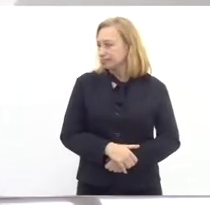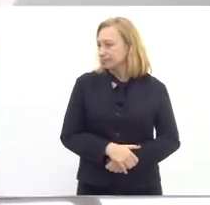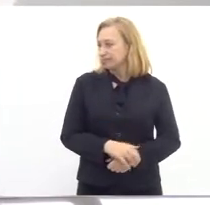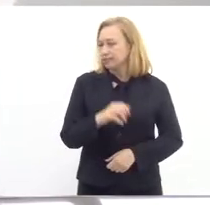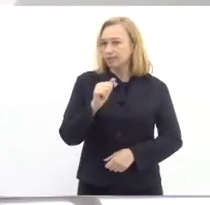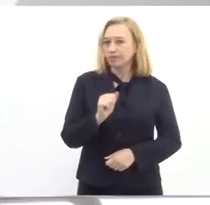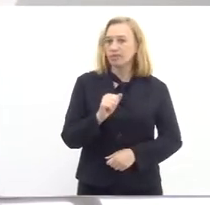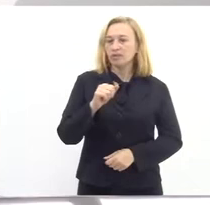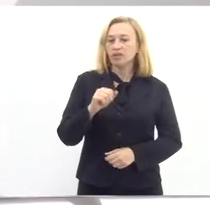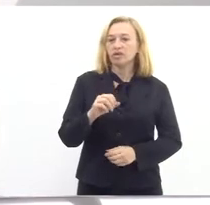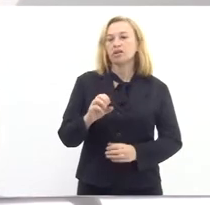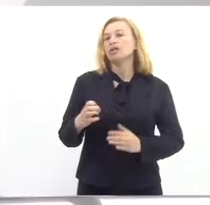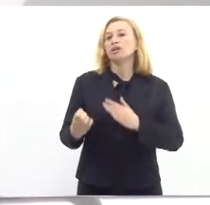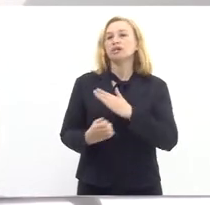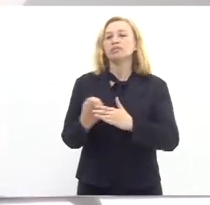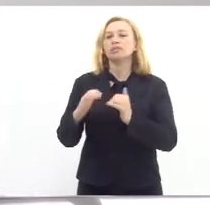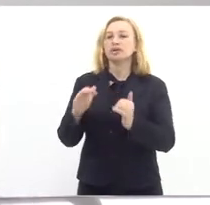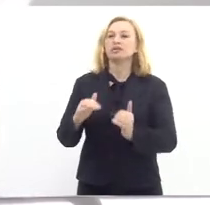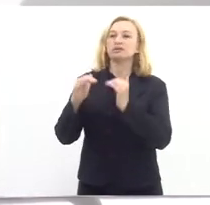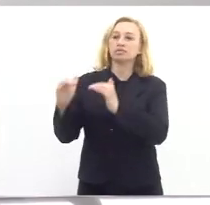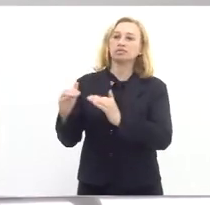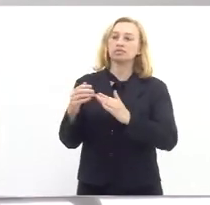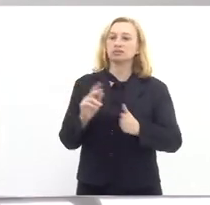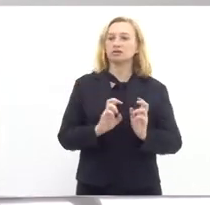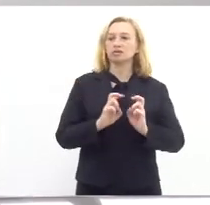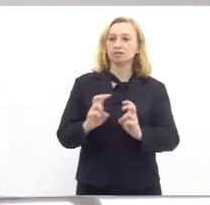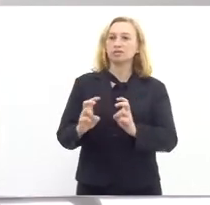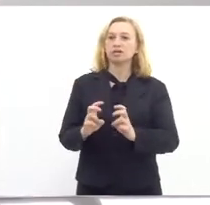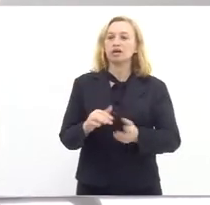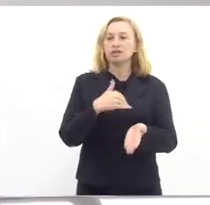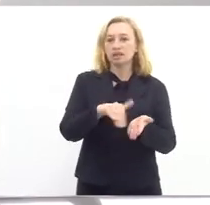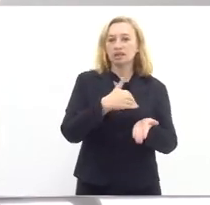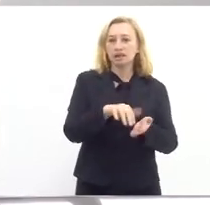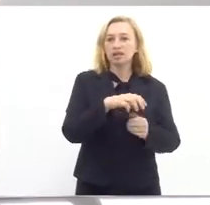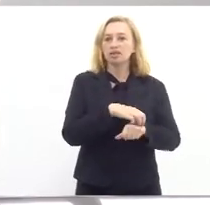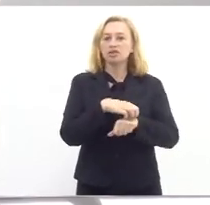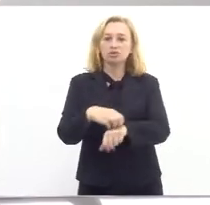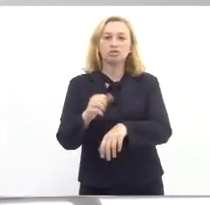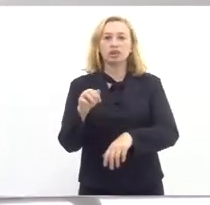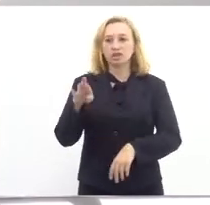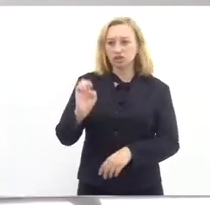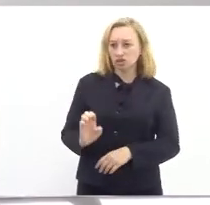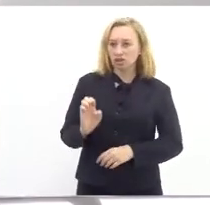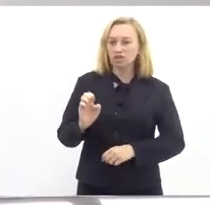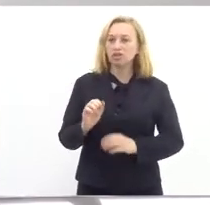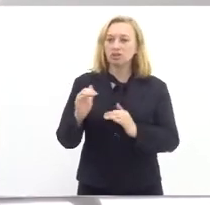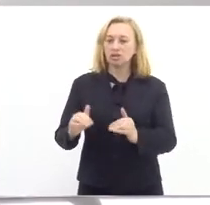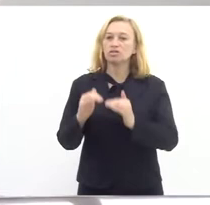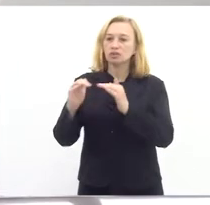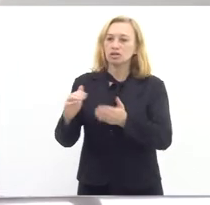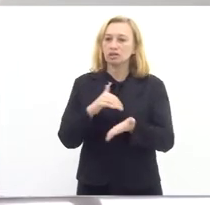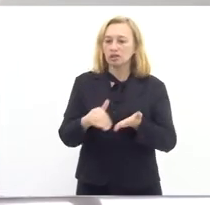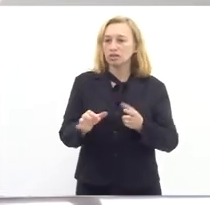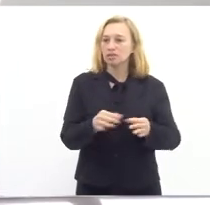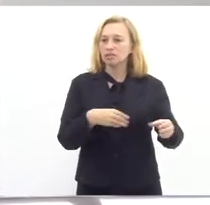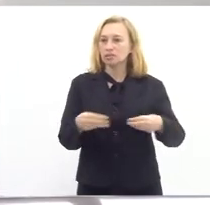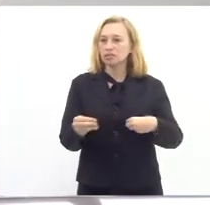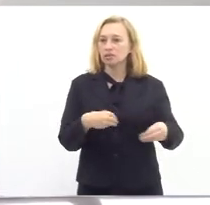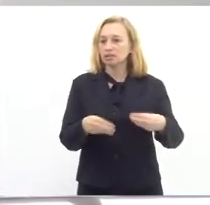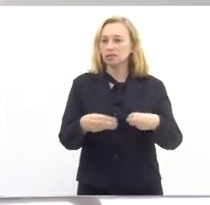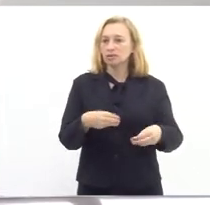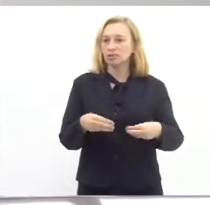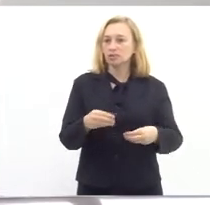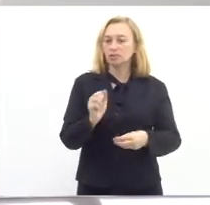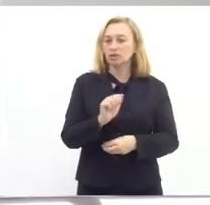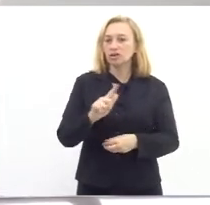Supervia. Homero Freitas, advogado da Supervia. Da Secretaria de Transporte, o Alexandre, subsecretário de Mobilidade e Integração Modal.